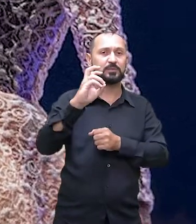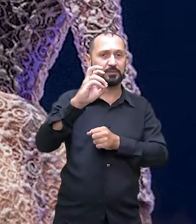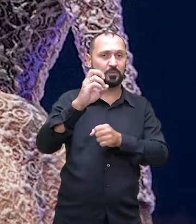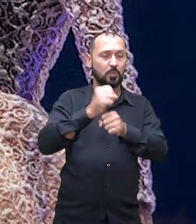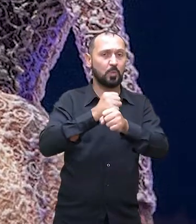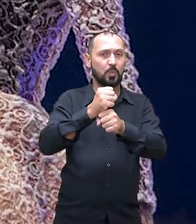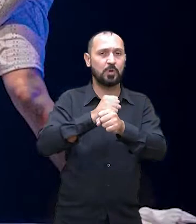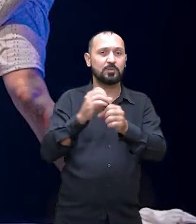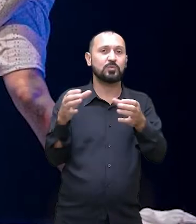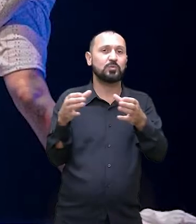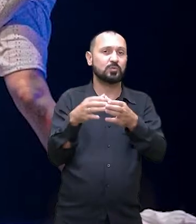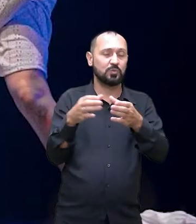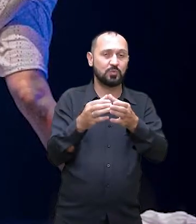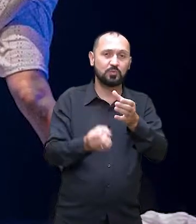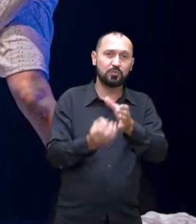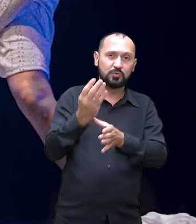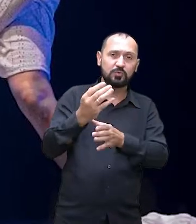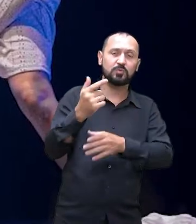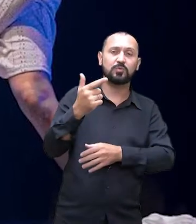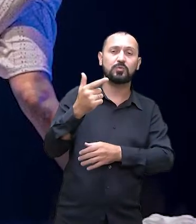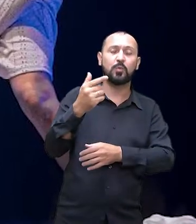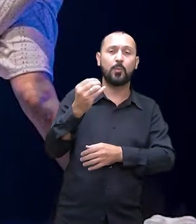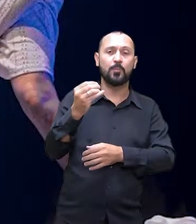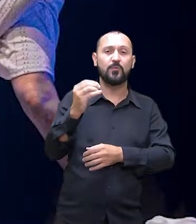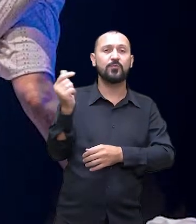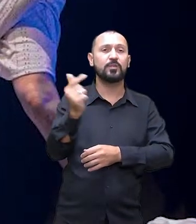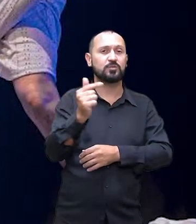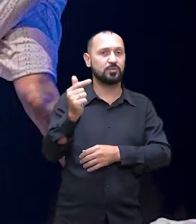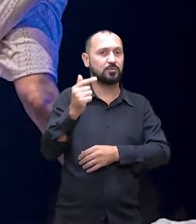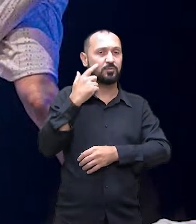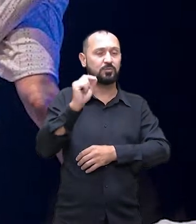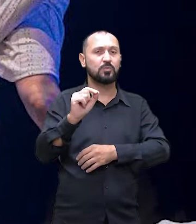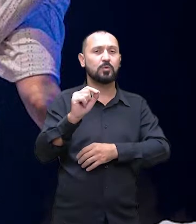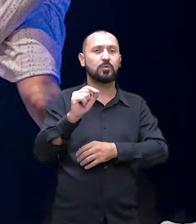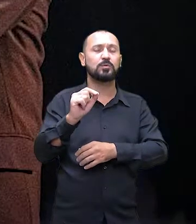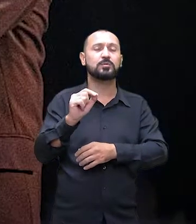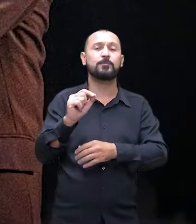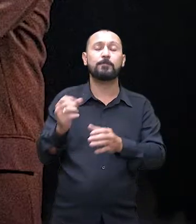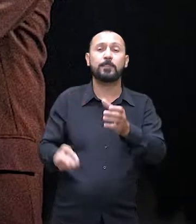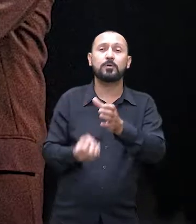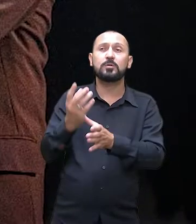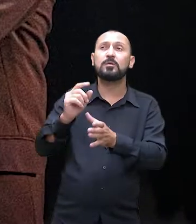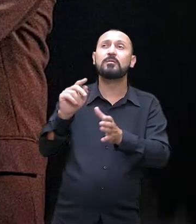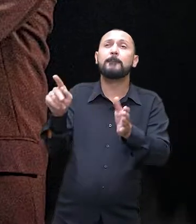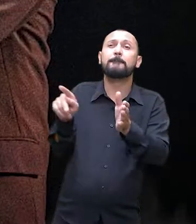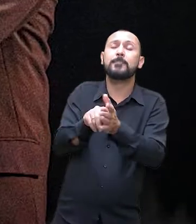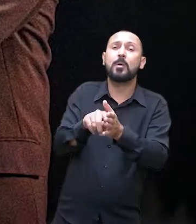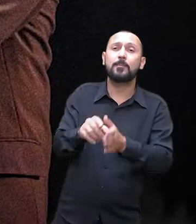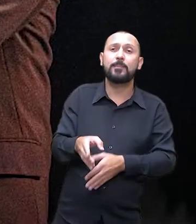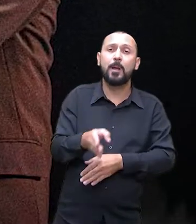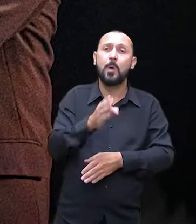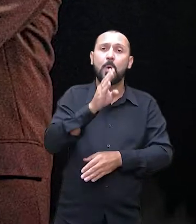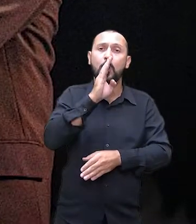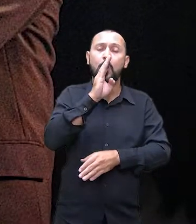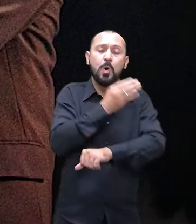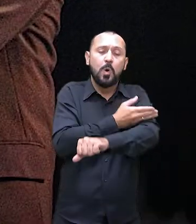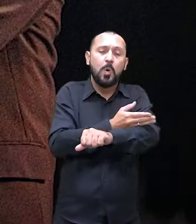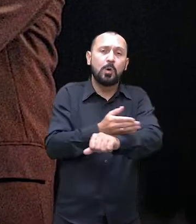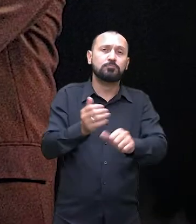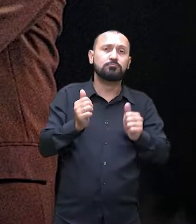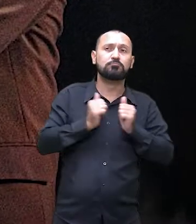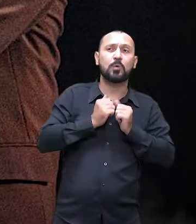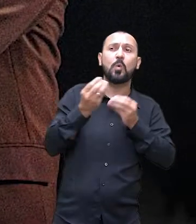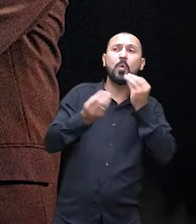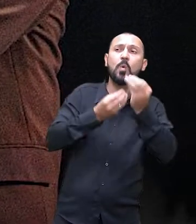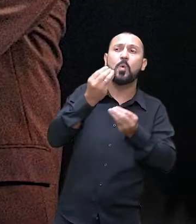do grupo, Ginga lançou em 2022 o espetáculo Silêncio Branco, visando conscientizar as pessoas